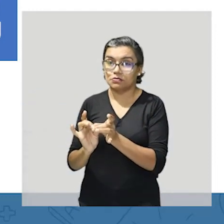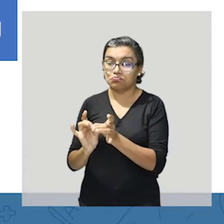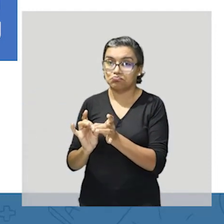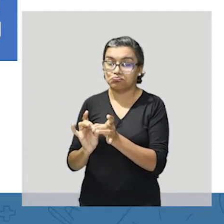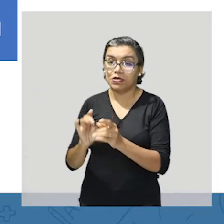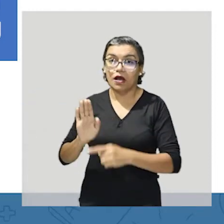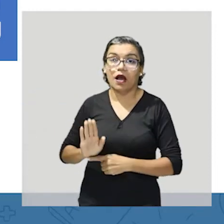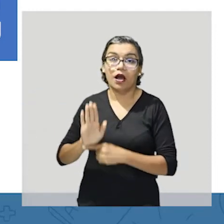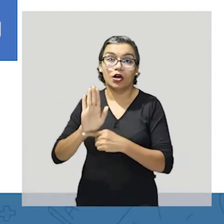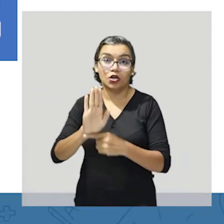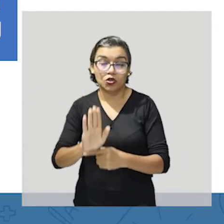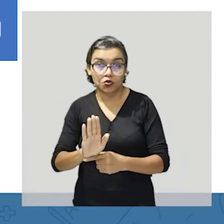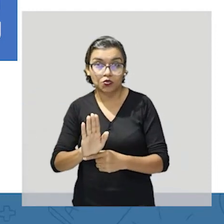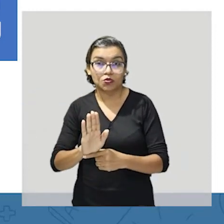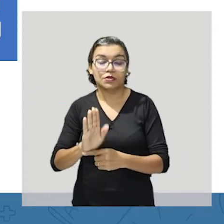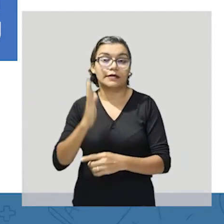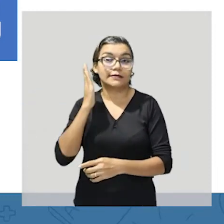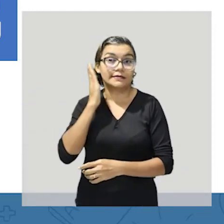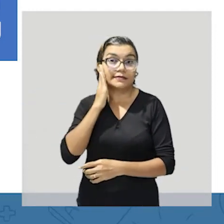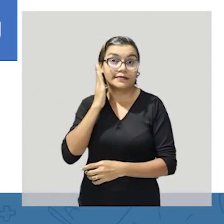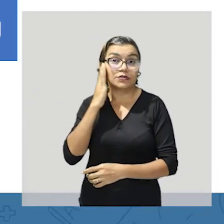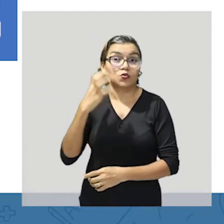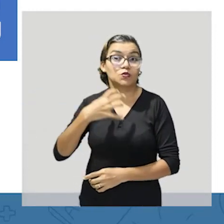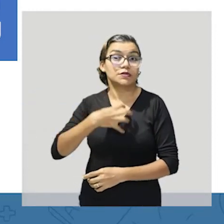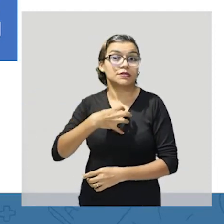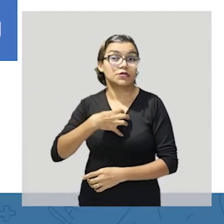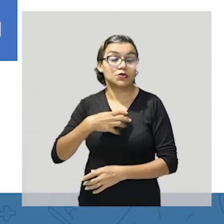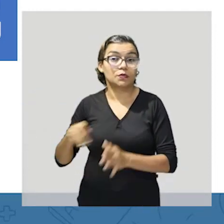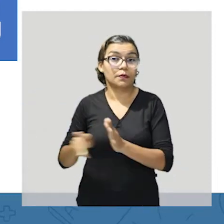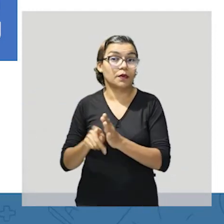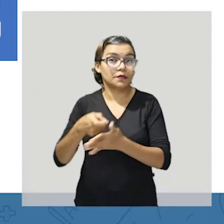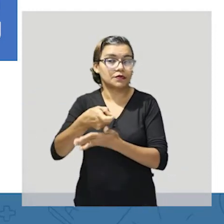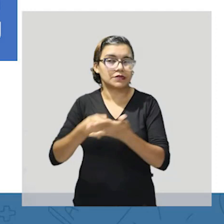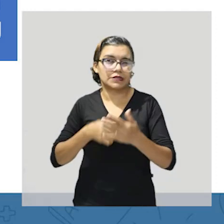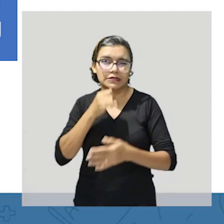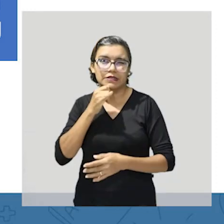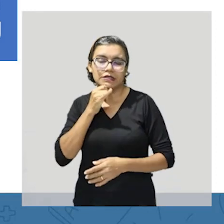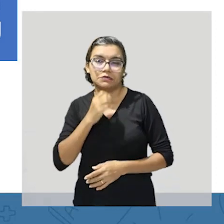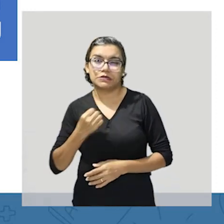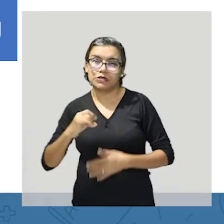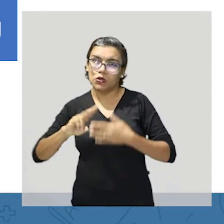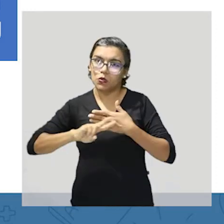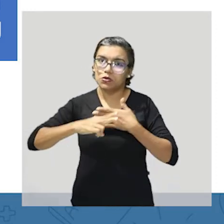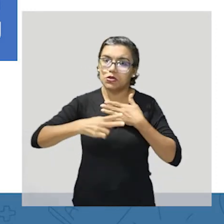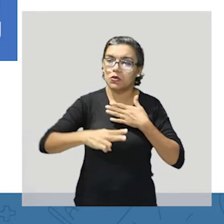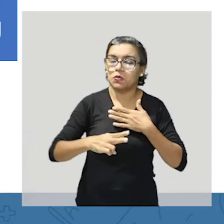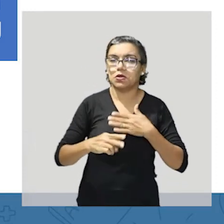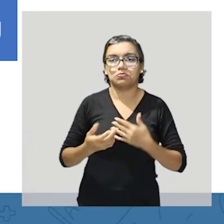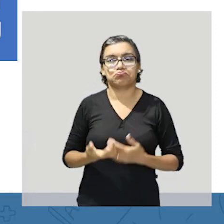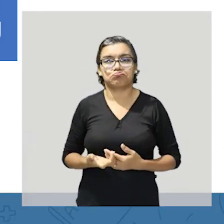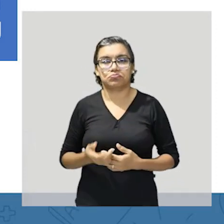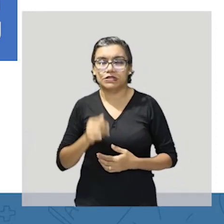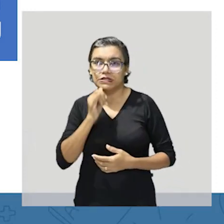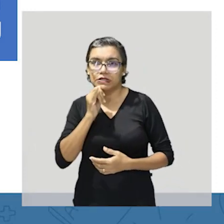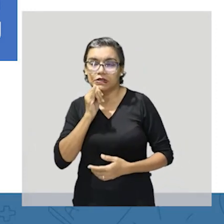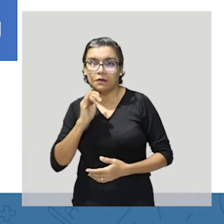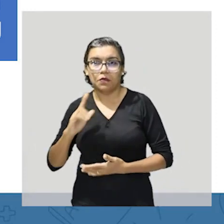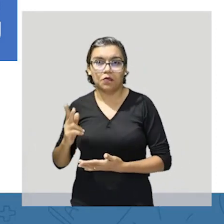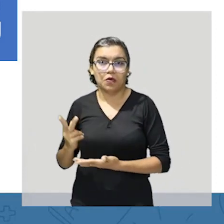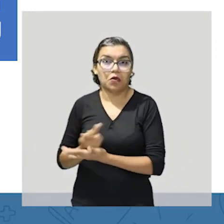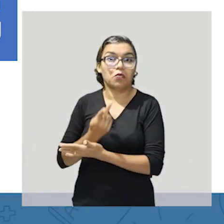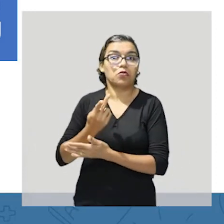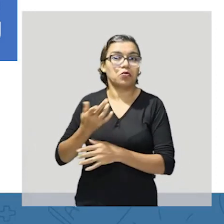identificar o sentido que o texto está abordando. Se ele dá uma ideia de consequência e causa, se ele dá uma ideia